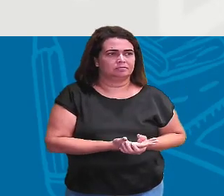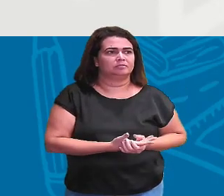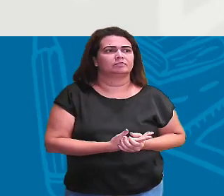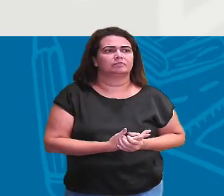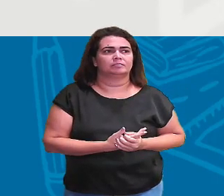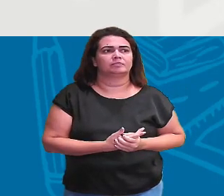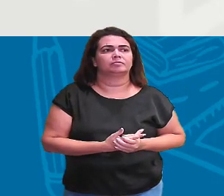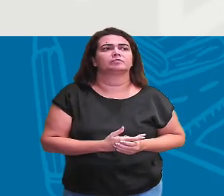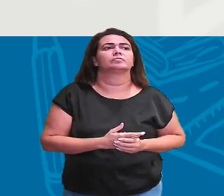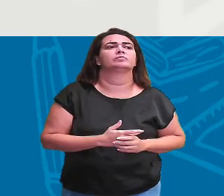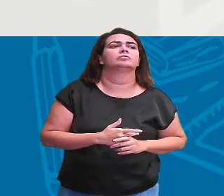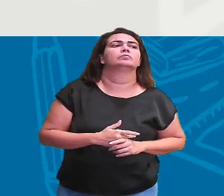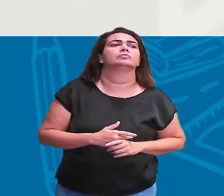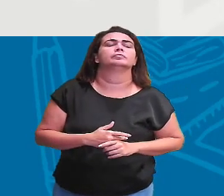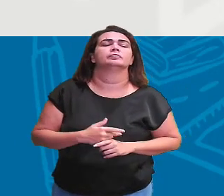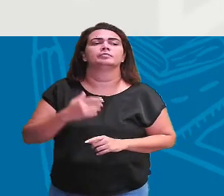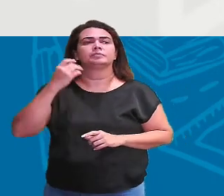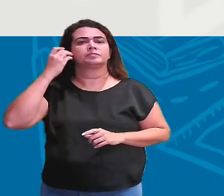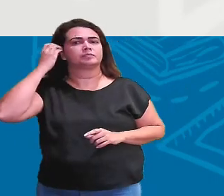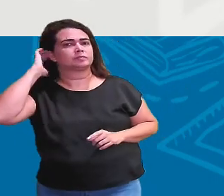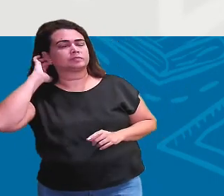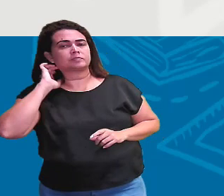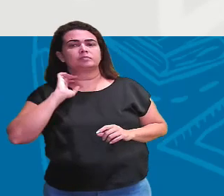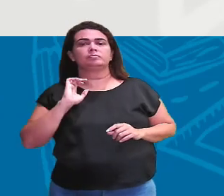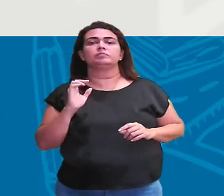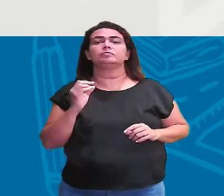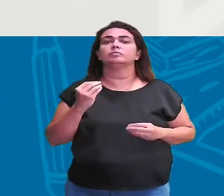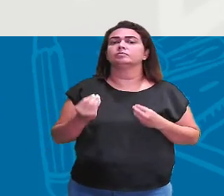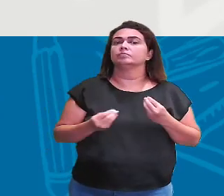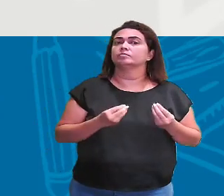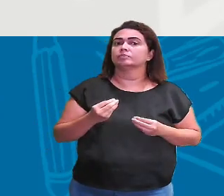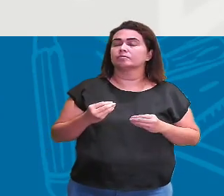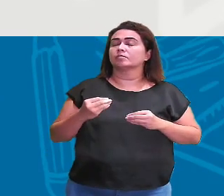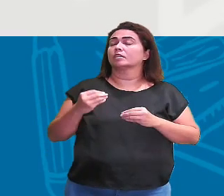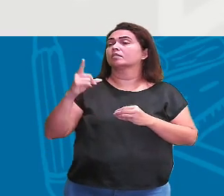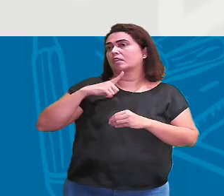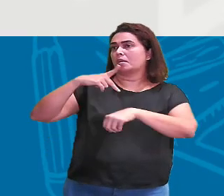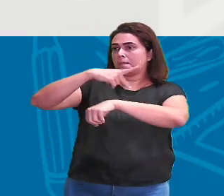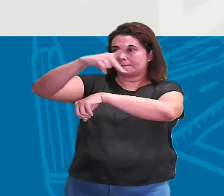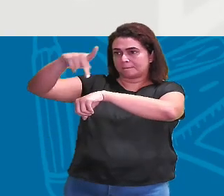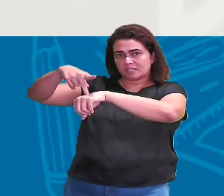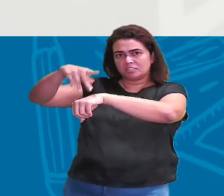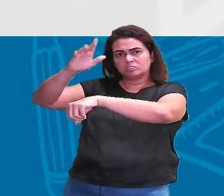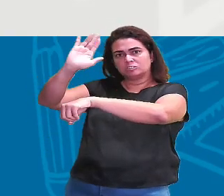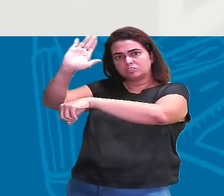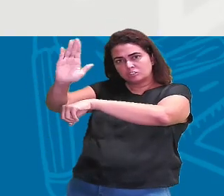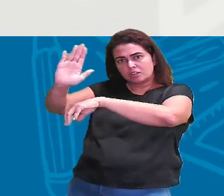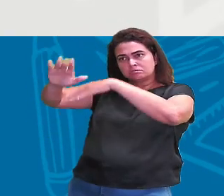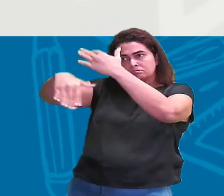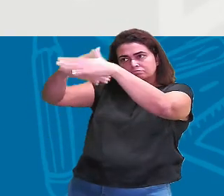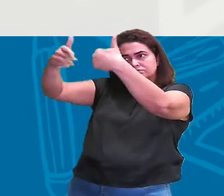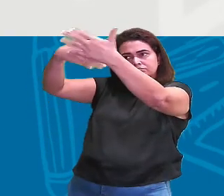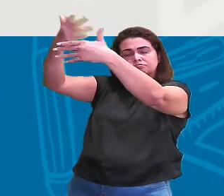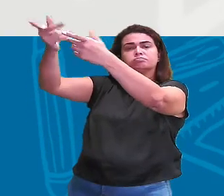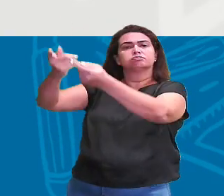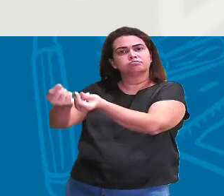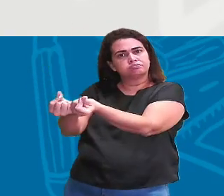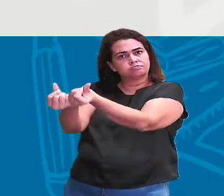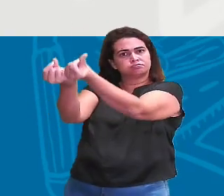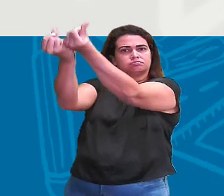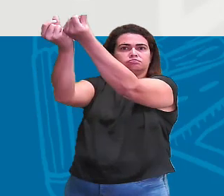chamar a atenção e começar a disputar cenário com as grandes economias, com os países mais desenvolvidos. Quer dizer, um país emergente é um